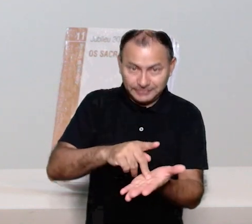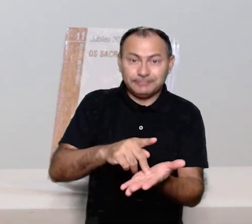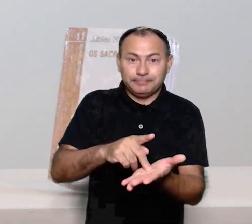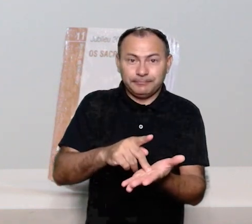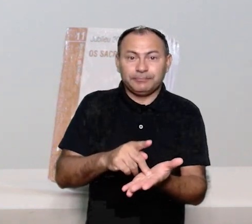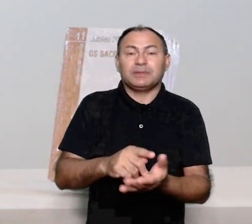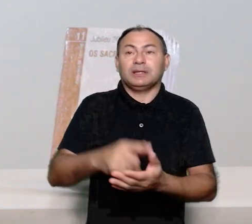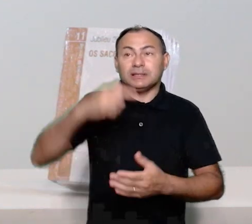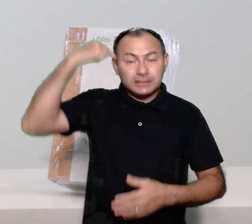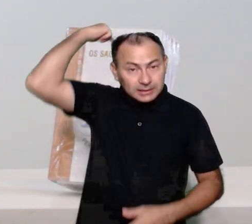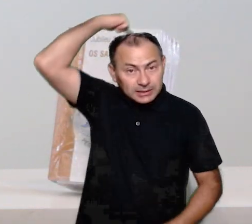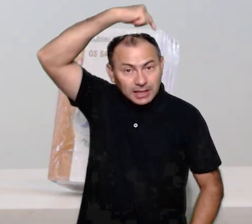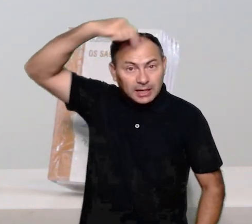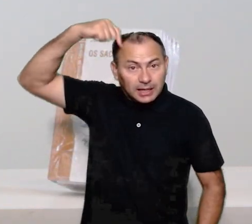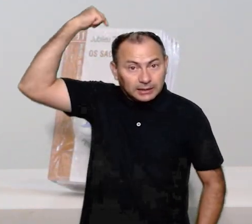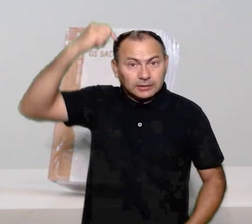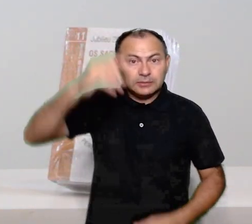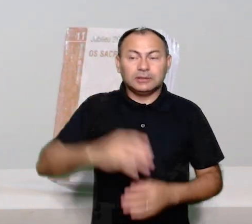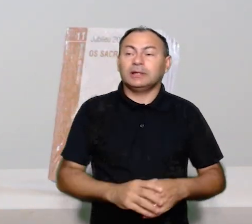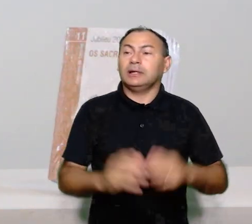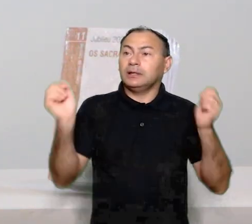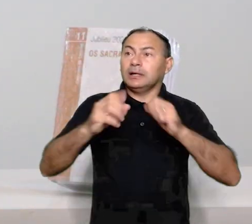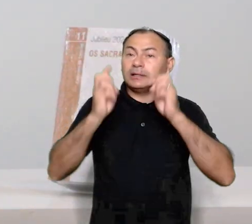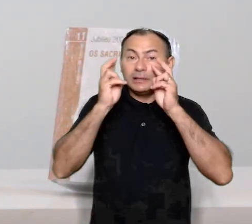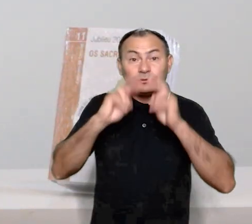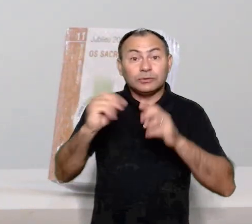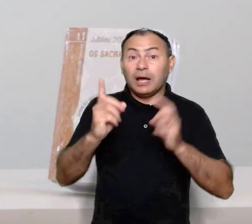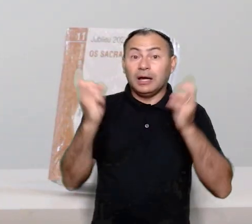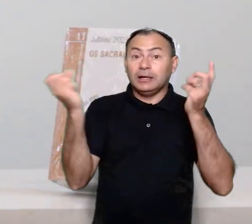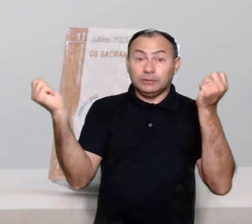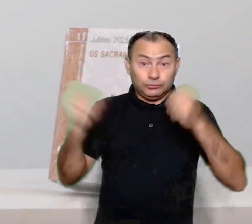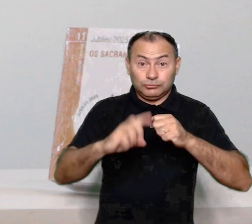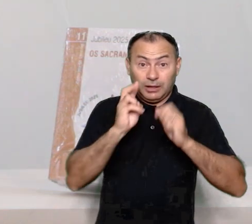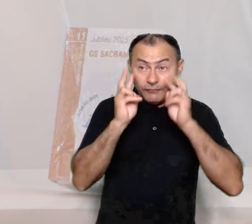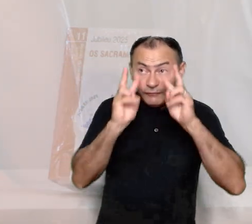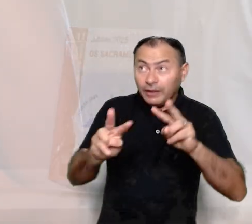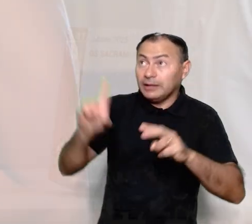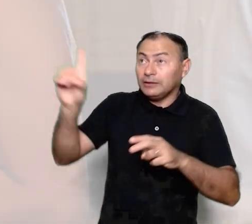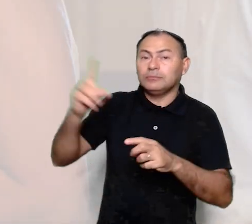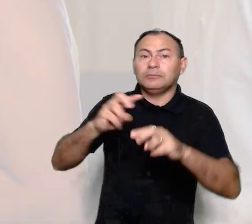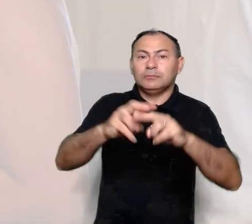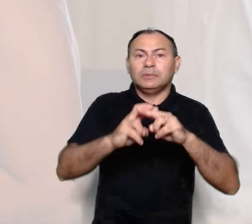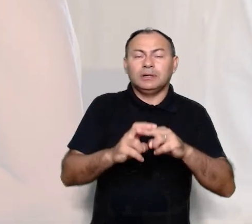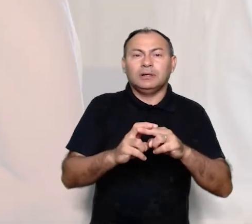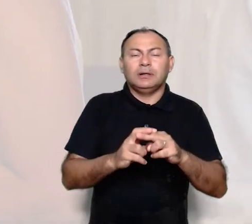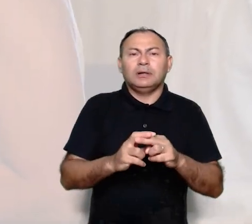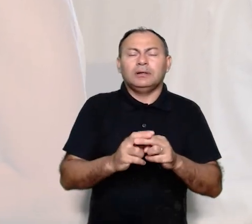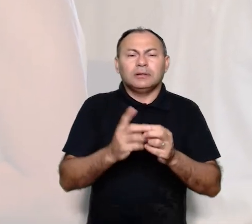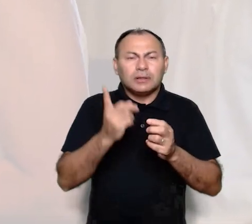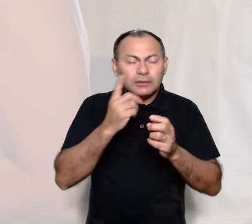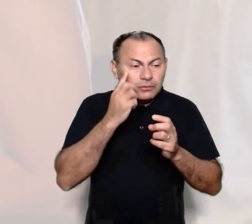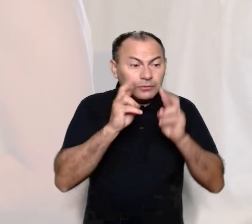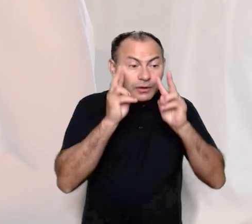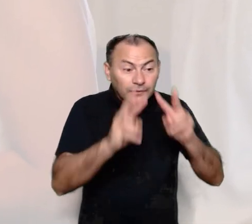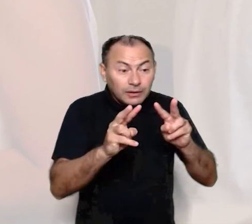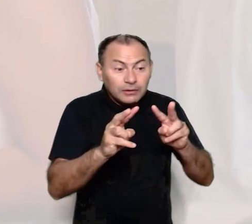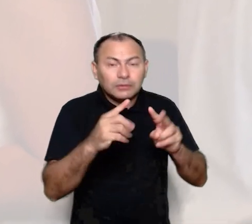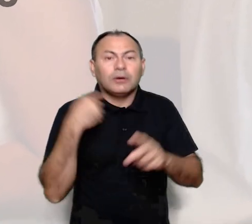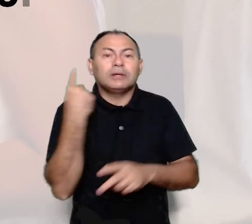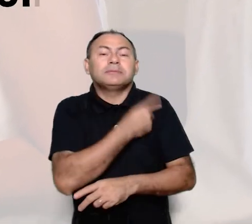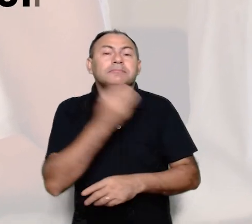realidades sagradas da invisibilidade de Deus. Ou melhor, através do visível,